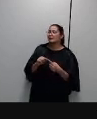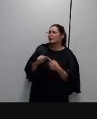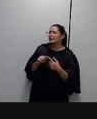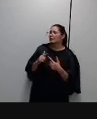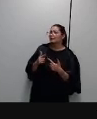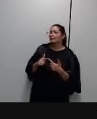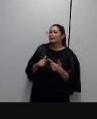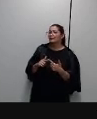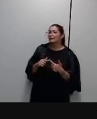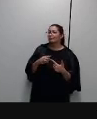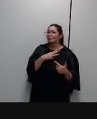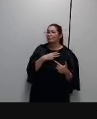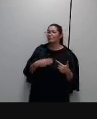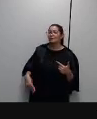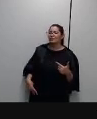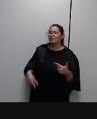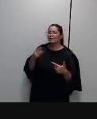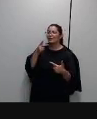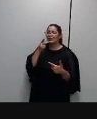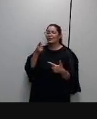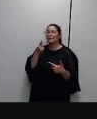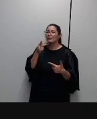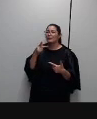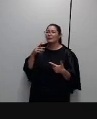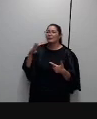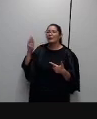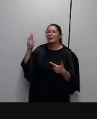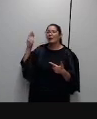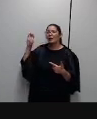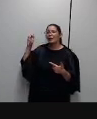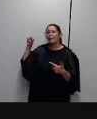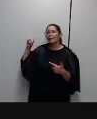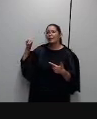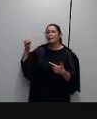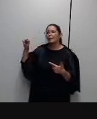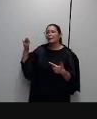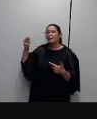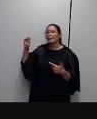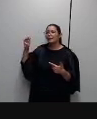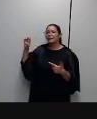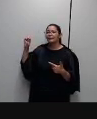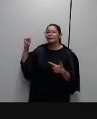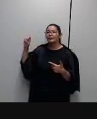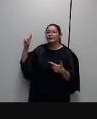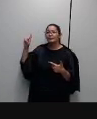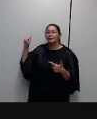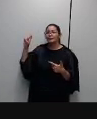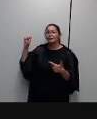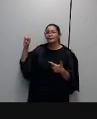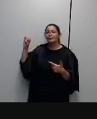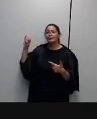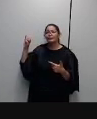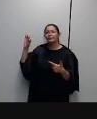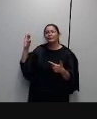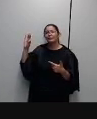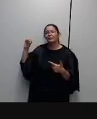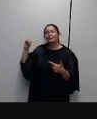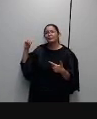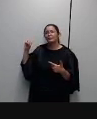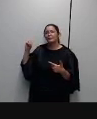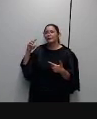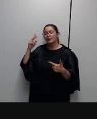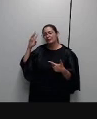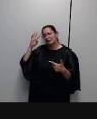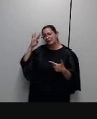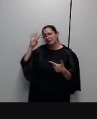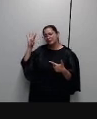colocou eu eu pedi o seguinte a minha minha impressão preço dos colegas pensar